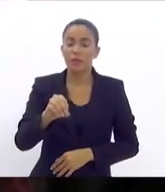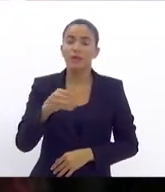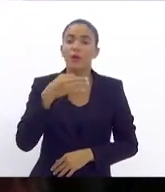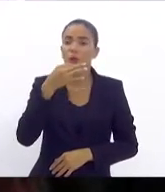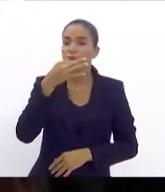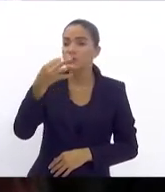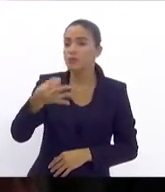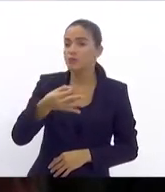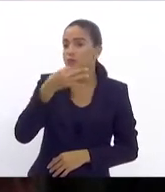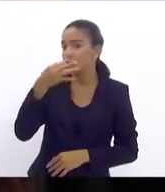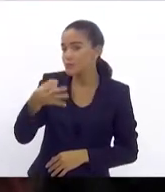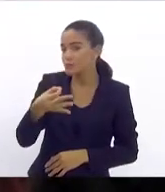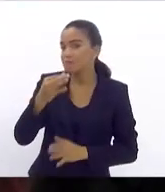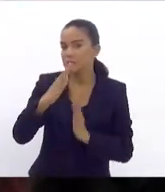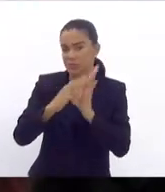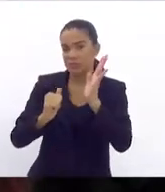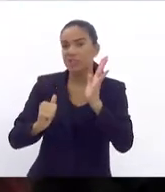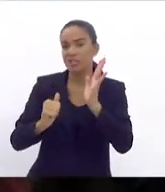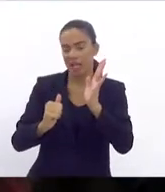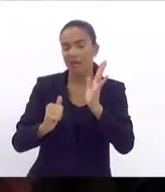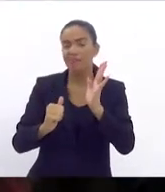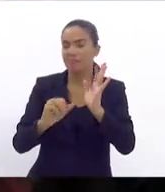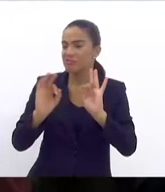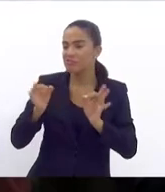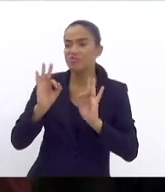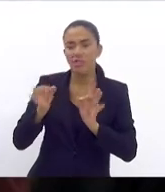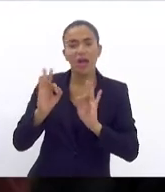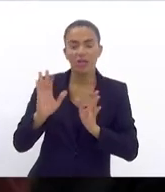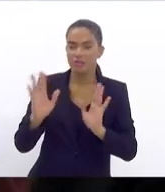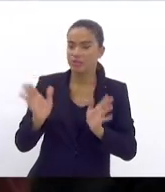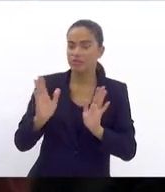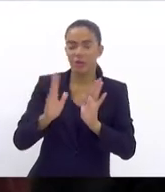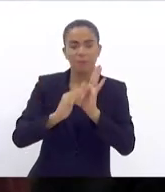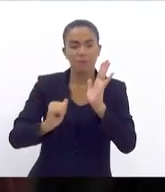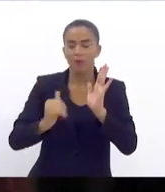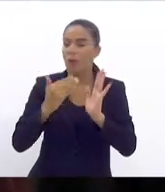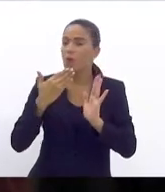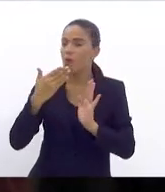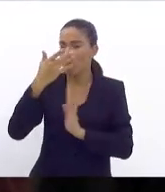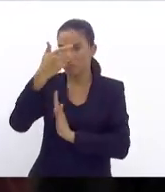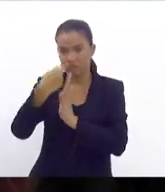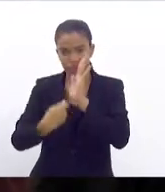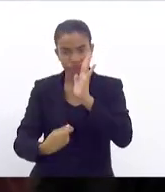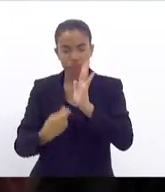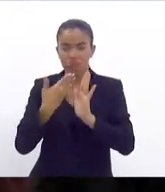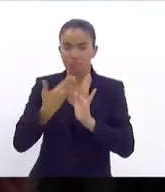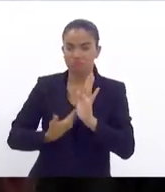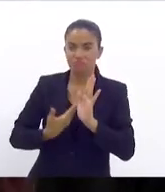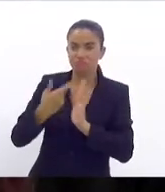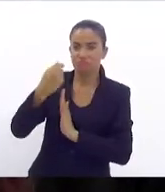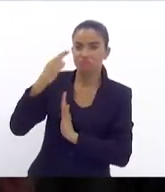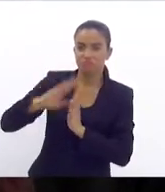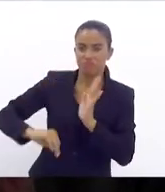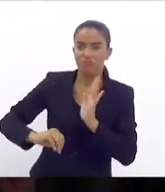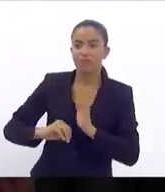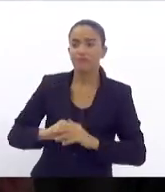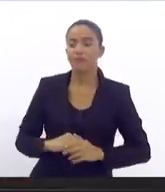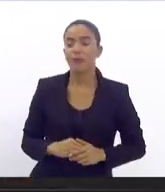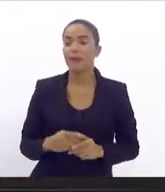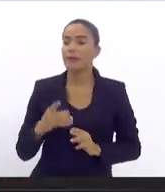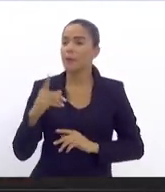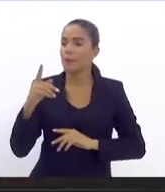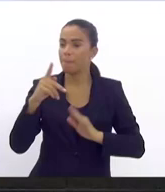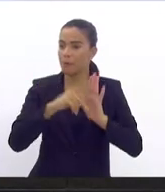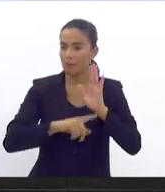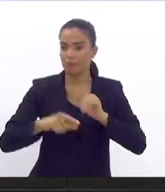sugerir que retirasse ele de pauta. Está retirado de pauta a pedido do autor. Então, não, o projeto está em